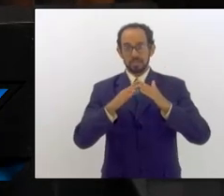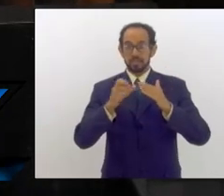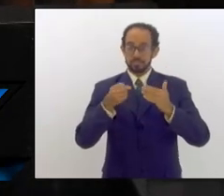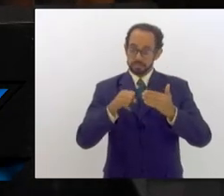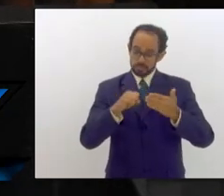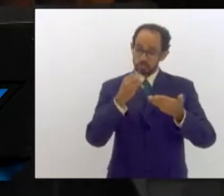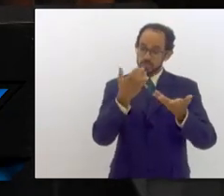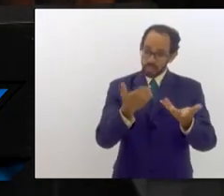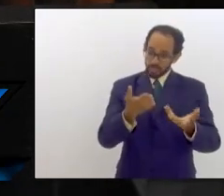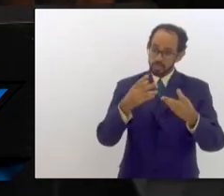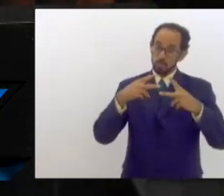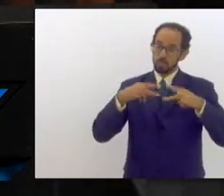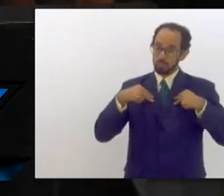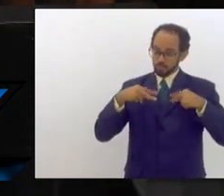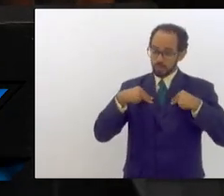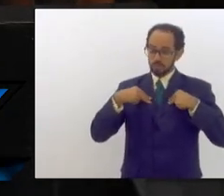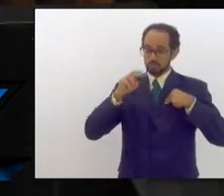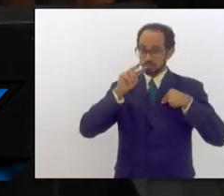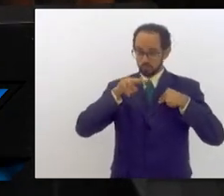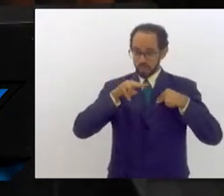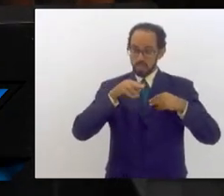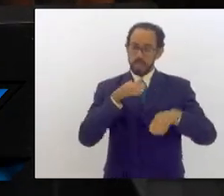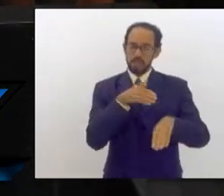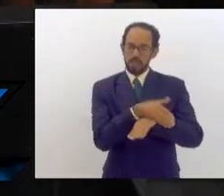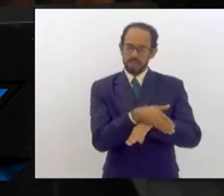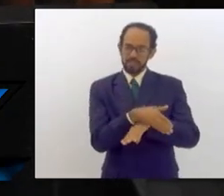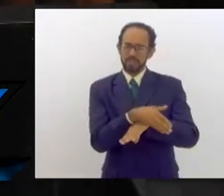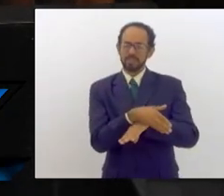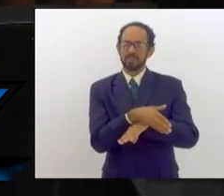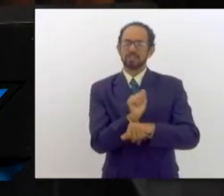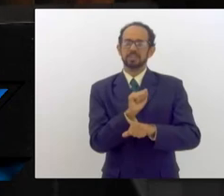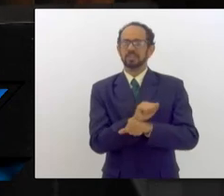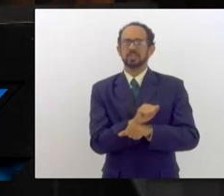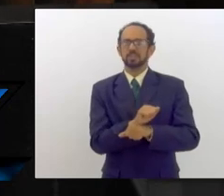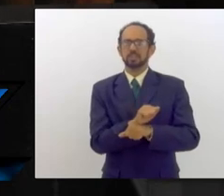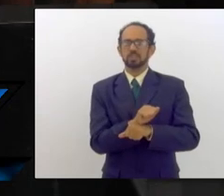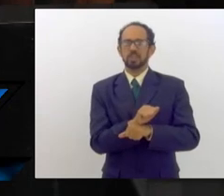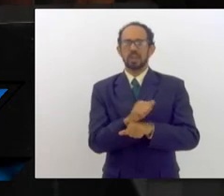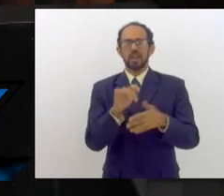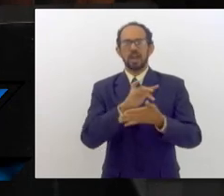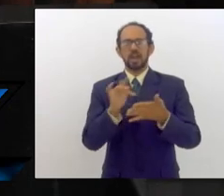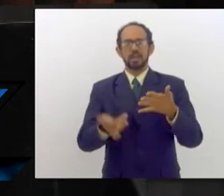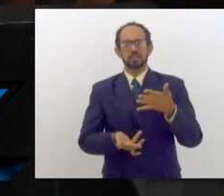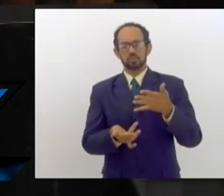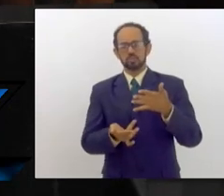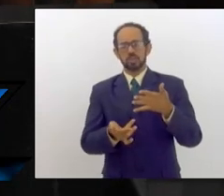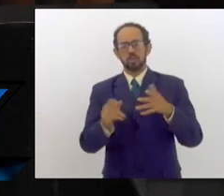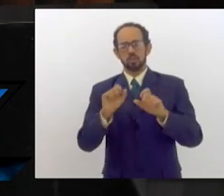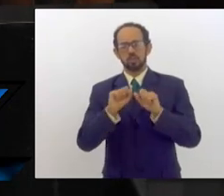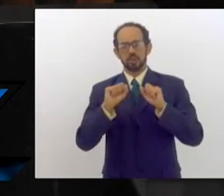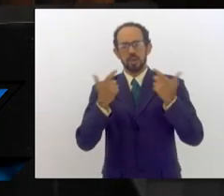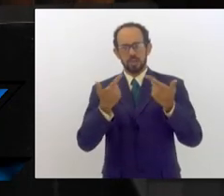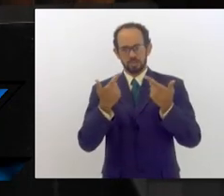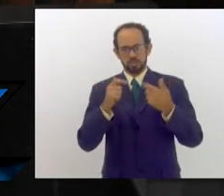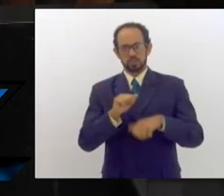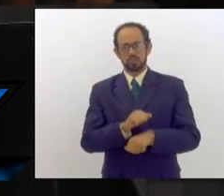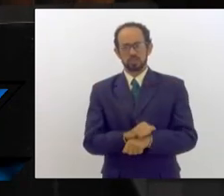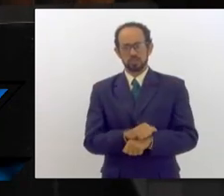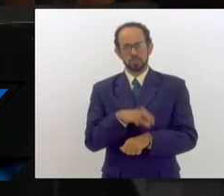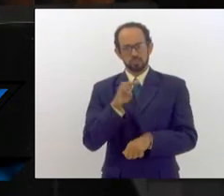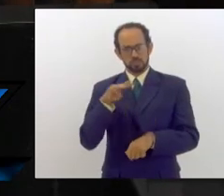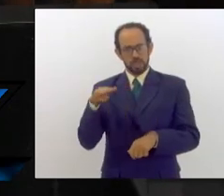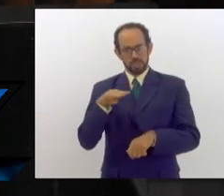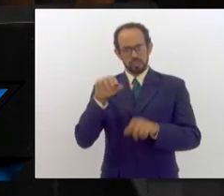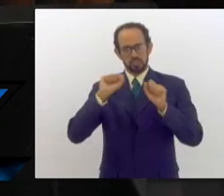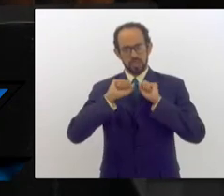privilégio de assistir é só acessar a rede social da o site aqui